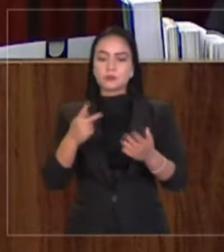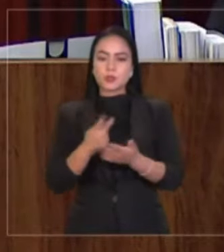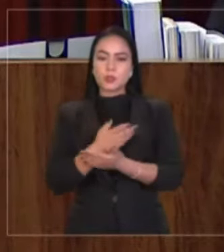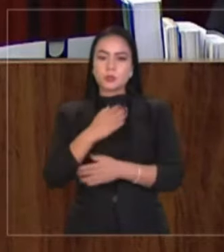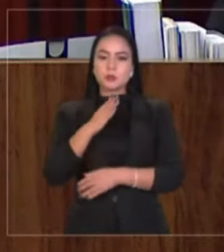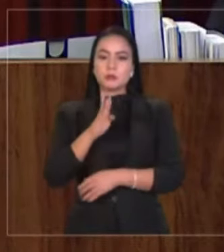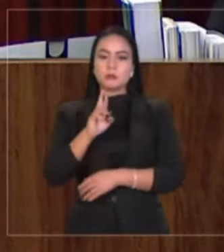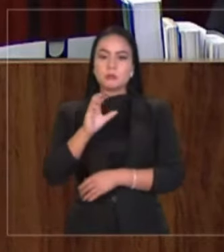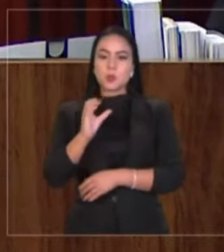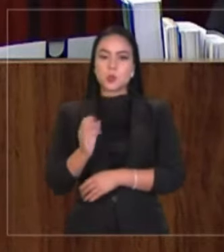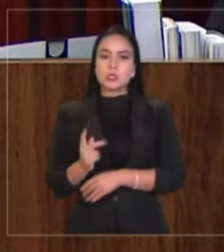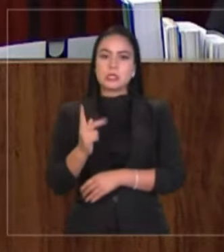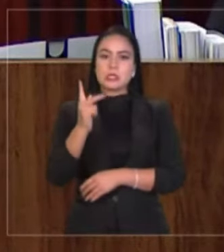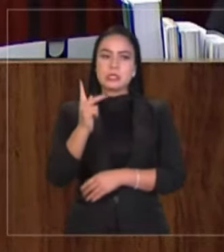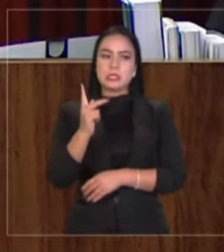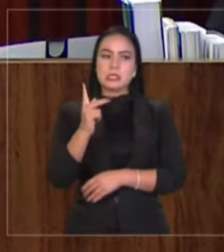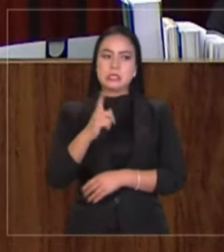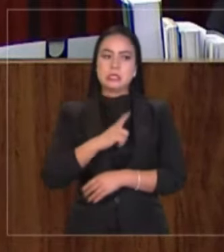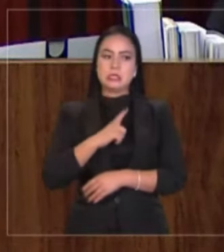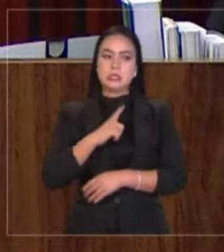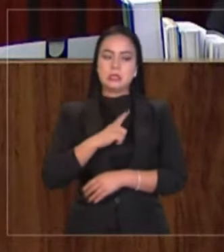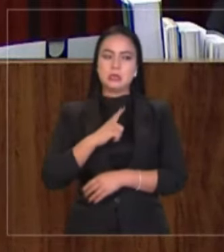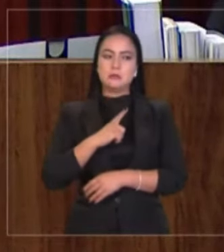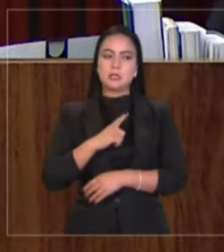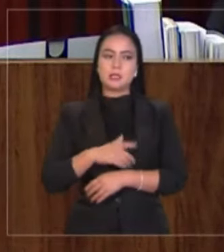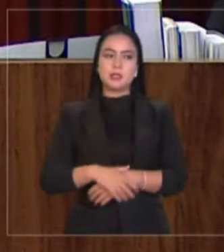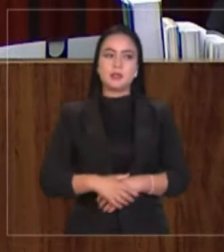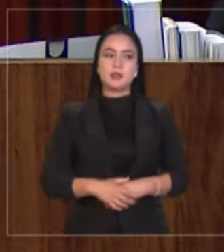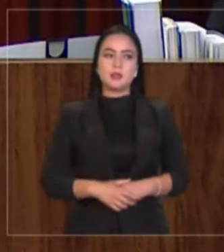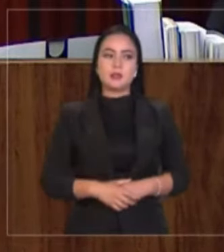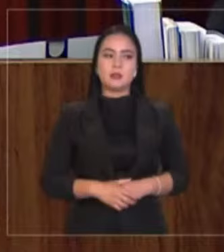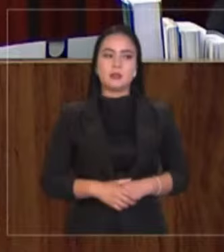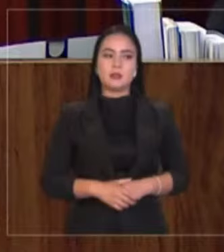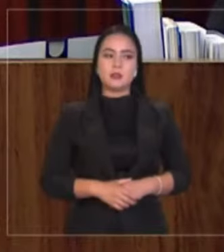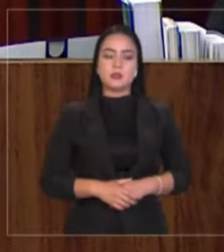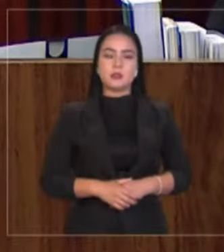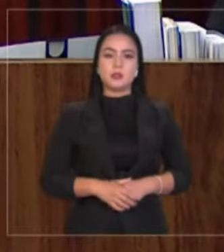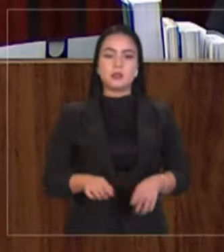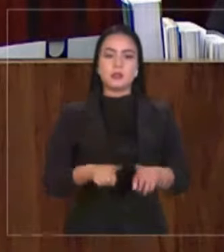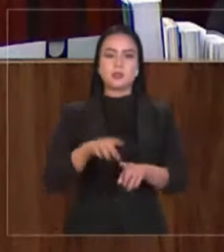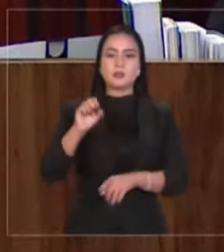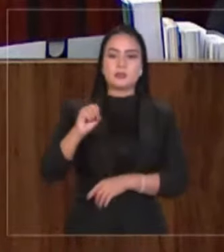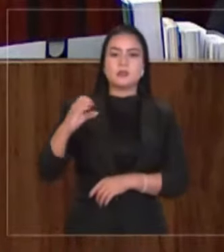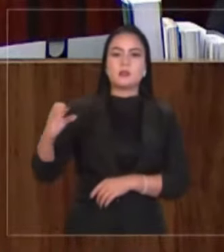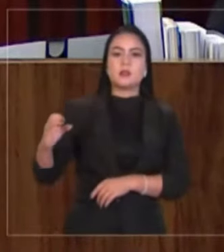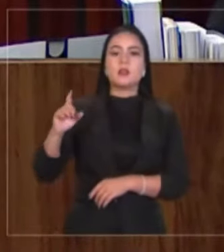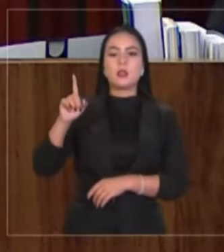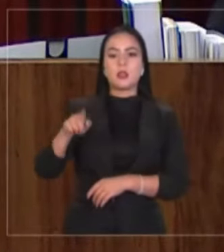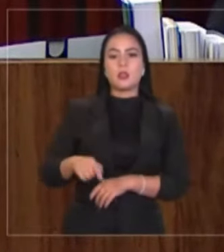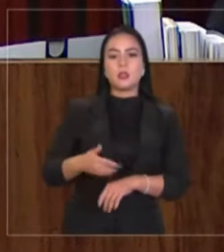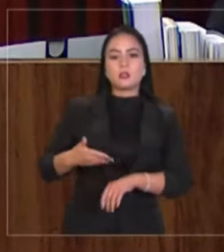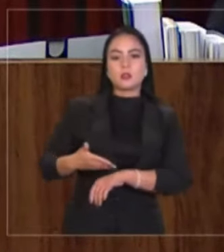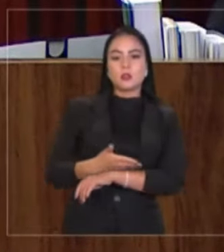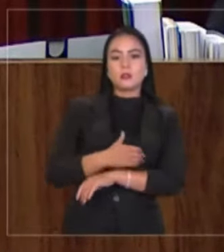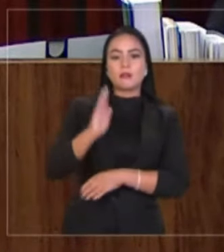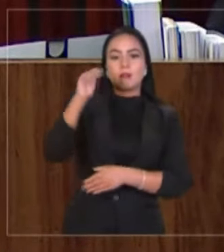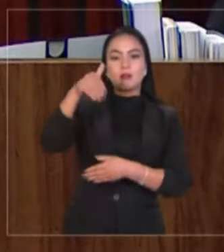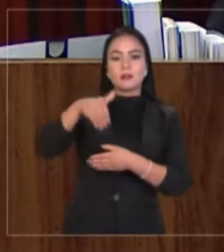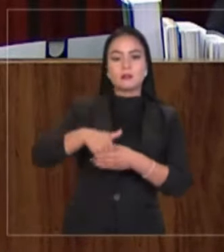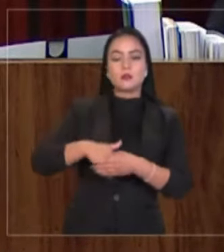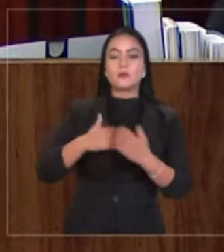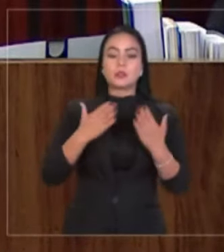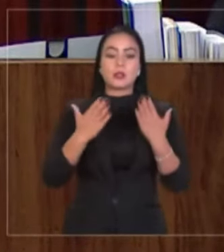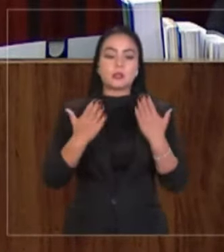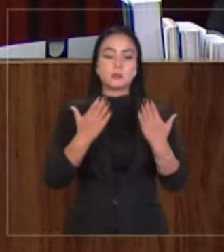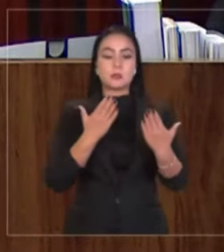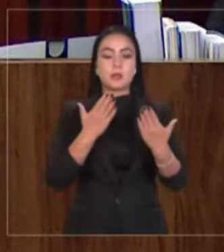é o Tribunal Superior Eleitoral exerce a sua missão de tornar a eleição transparente